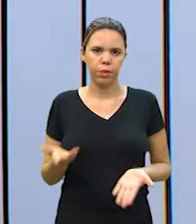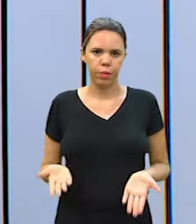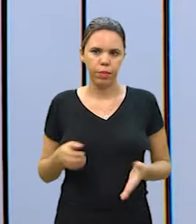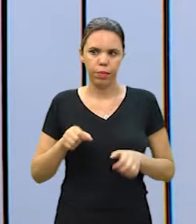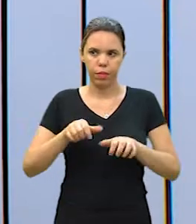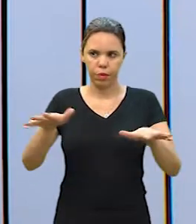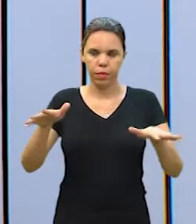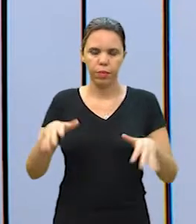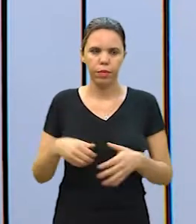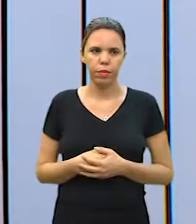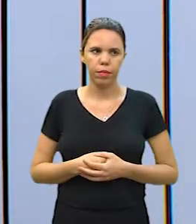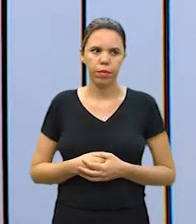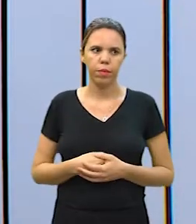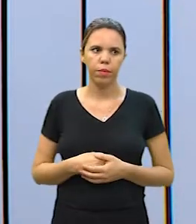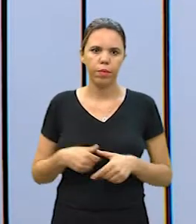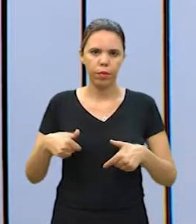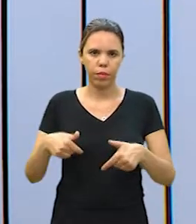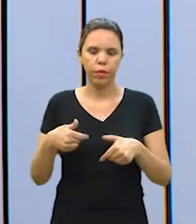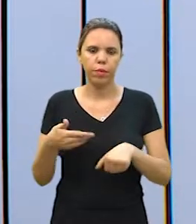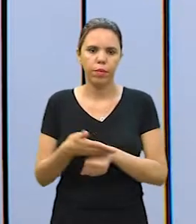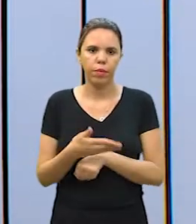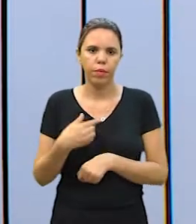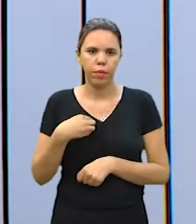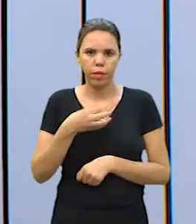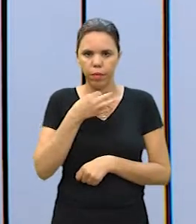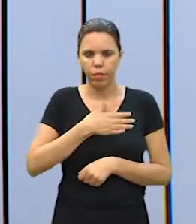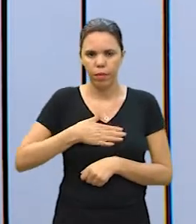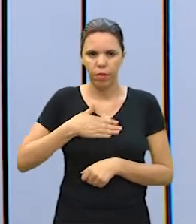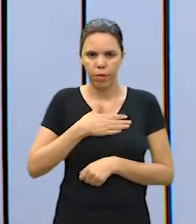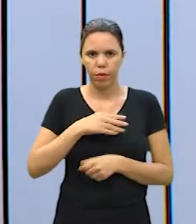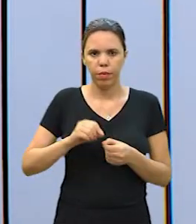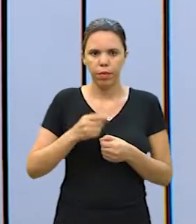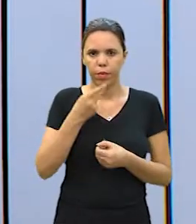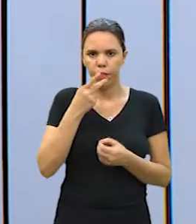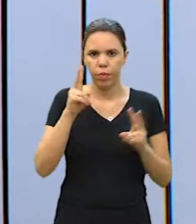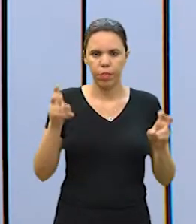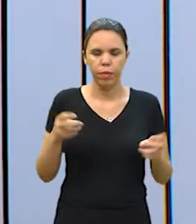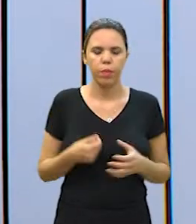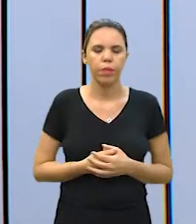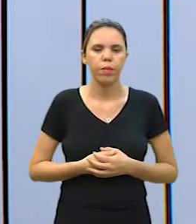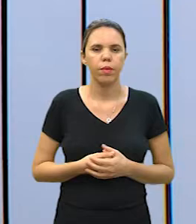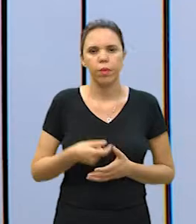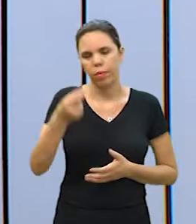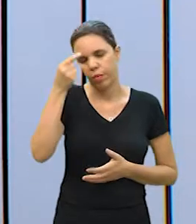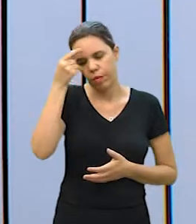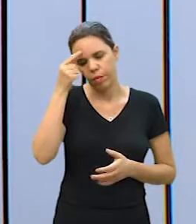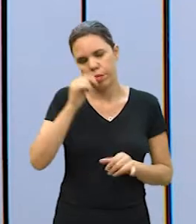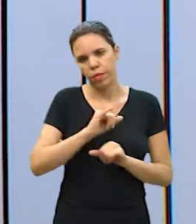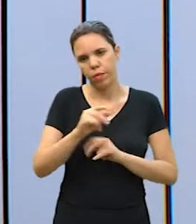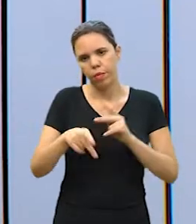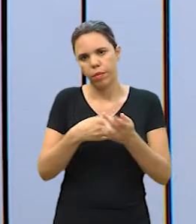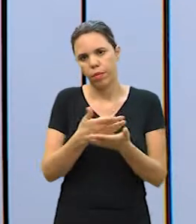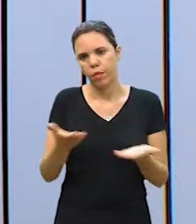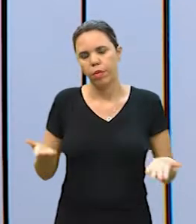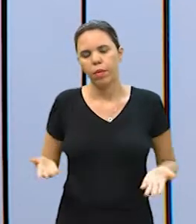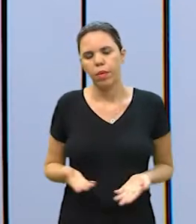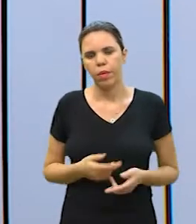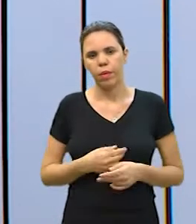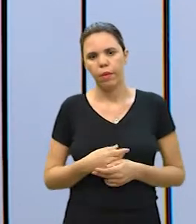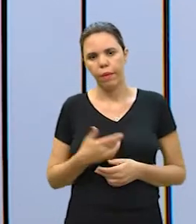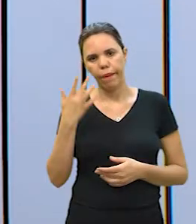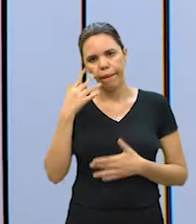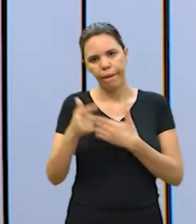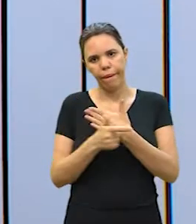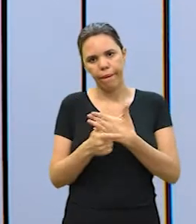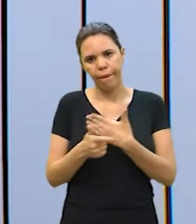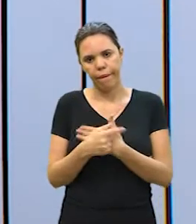atendimento descentralizado, essa busca ativa. Então, para mim, é um prazer estar falando sempre disso, conscientizando a população. Esse acho que é